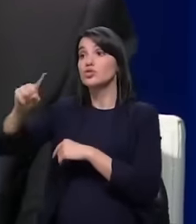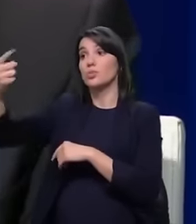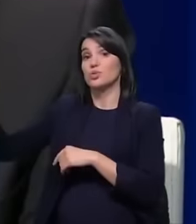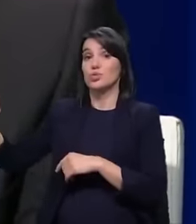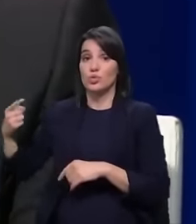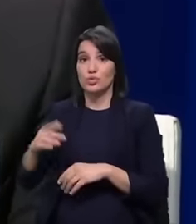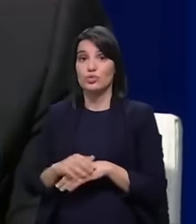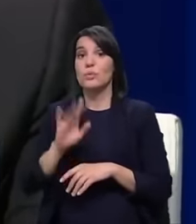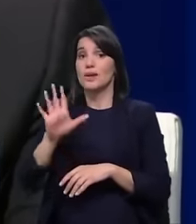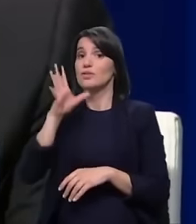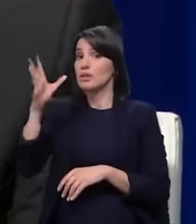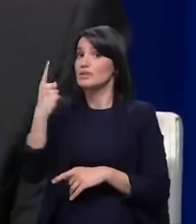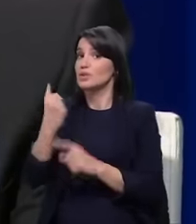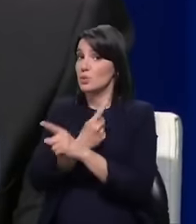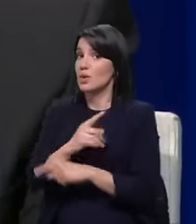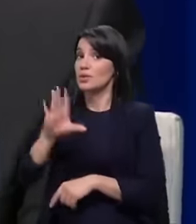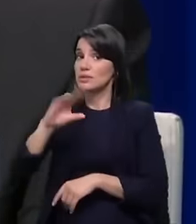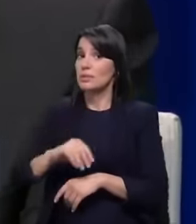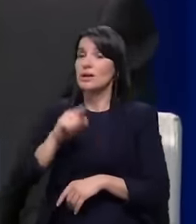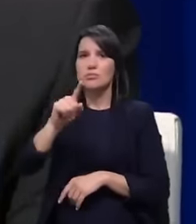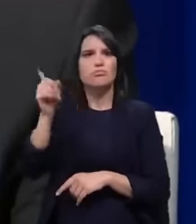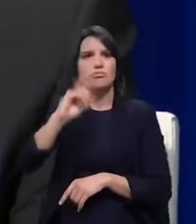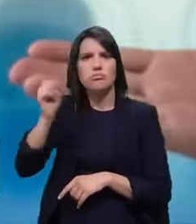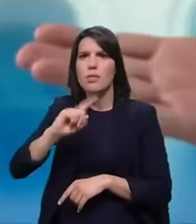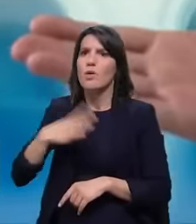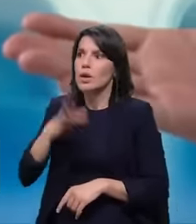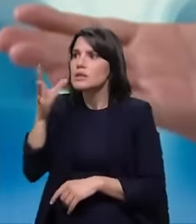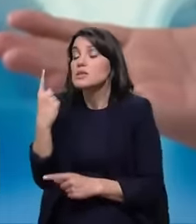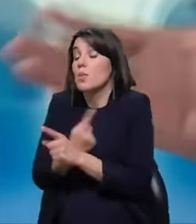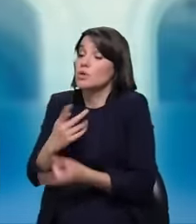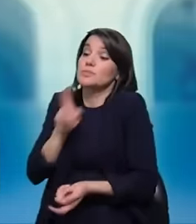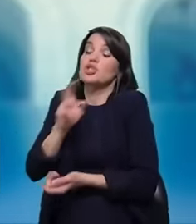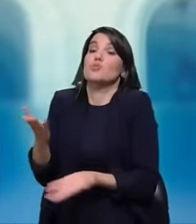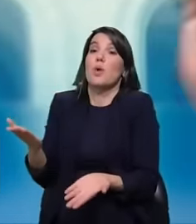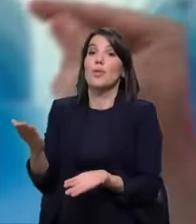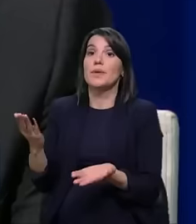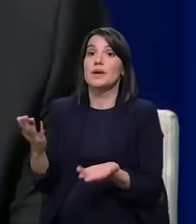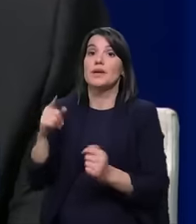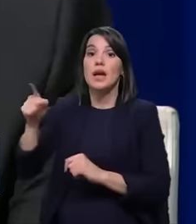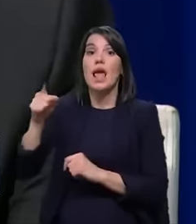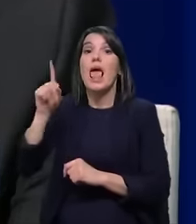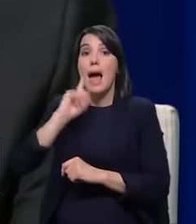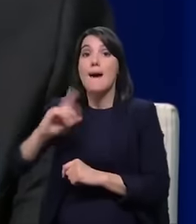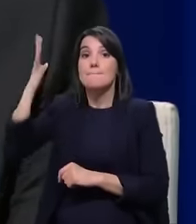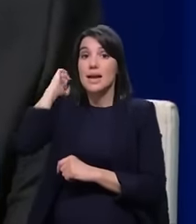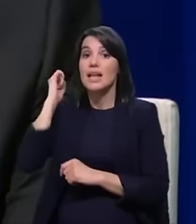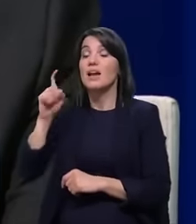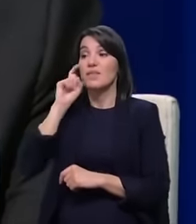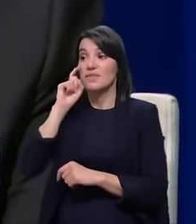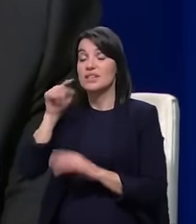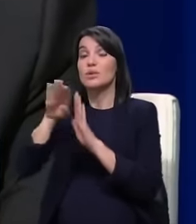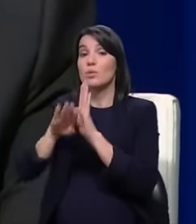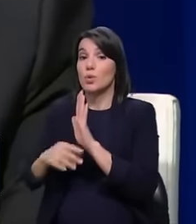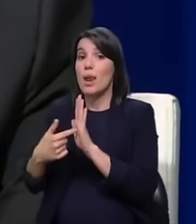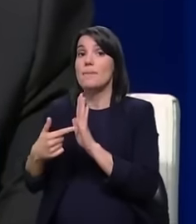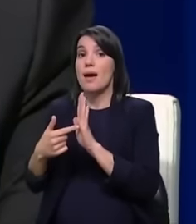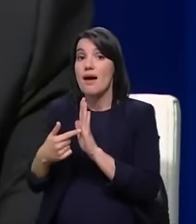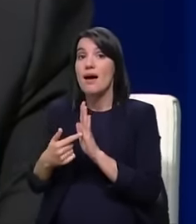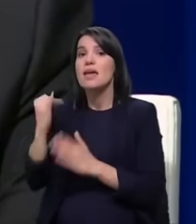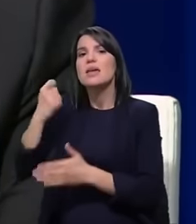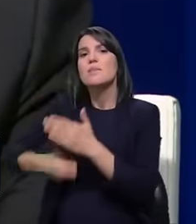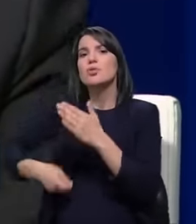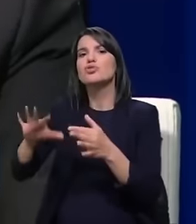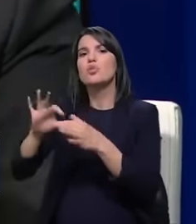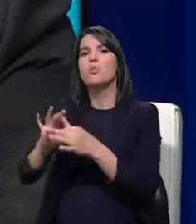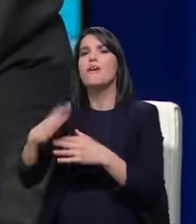mas terminar. Eu queria dizer uma coisa. Não, mas eu queria dizer uma novo coisa. Debate não, não, deixa-me só dizer isto que eu quero. Tenho que responder à Mariana Mortágua. A Mariana Mortágua defende neste programa um imposto sobre